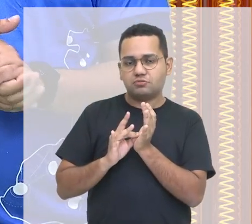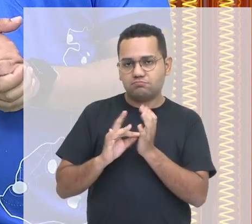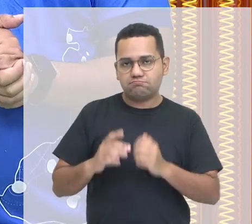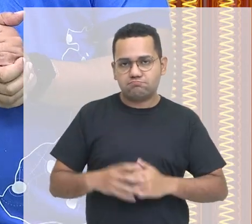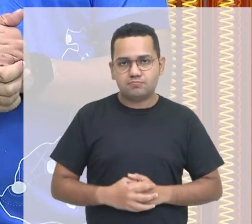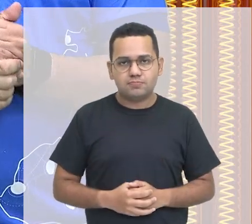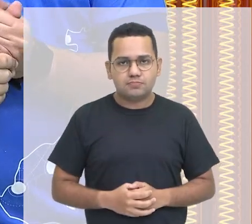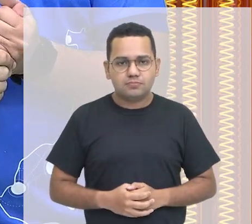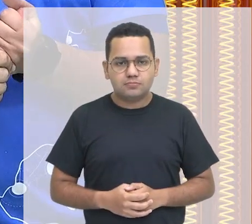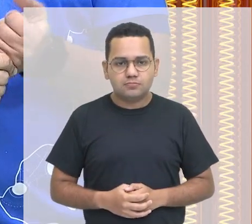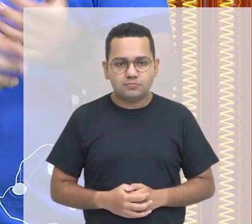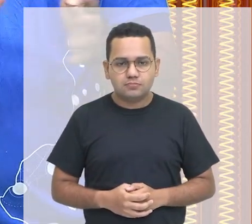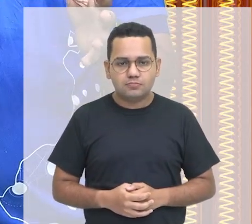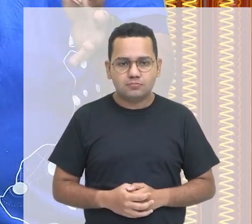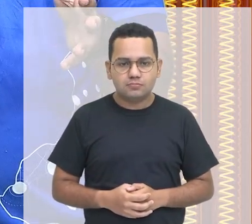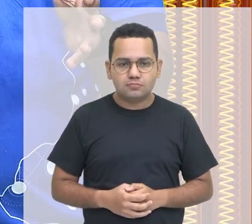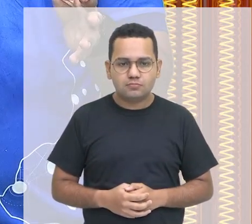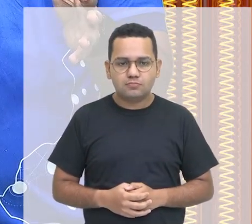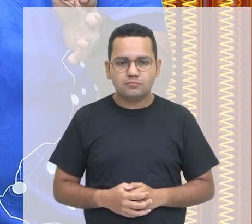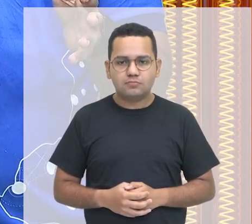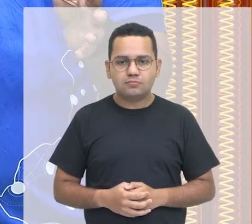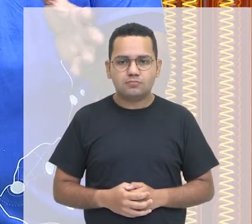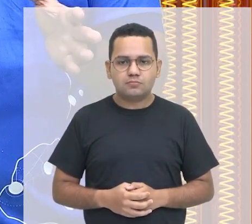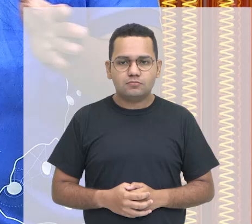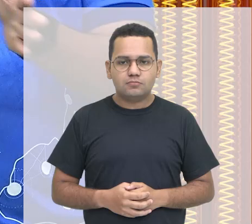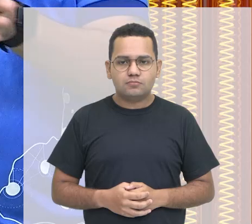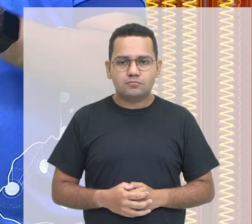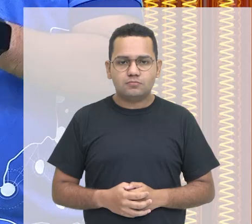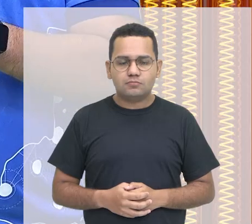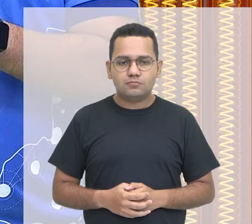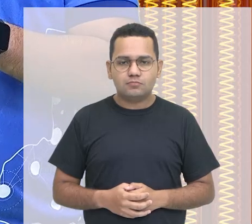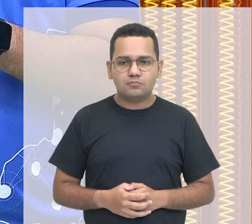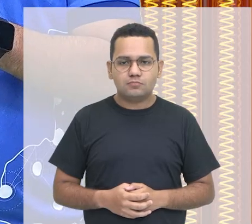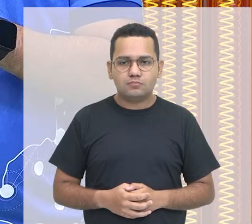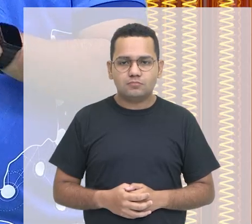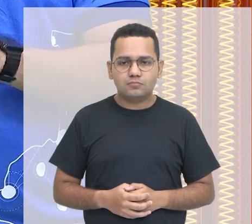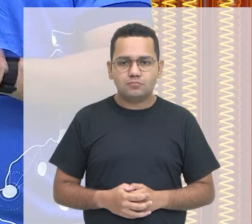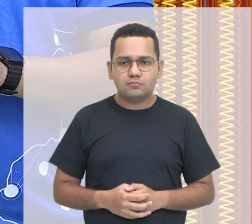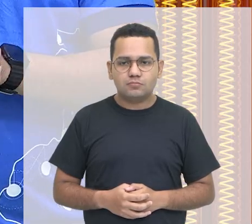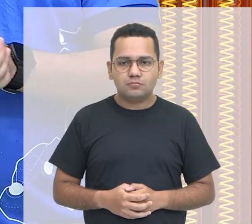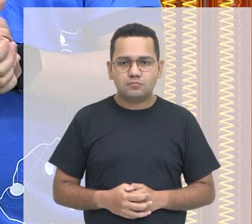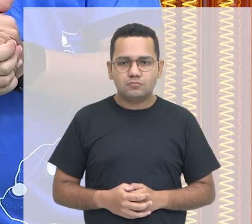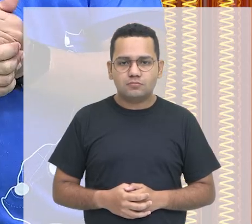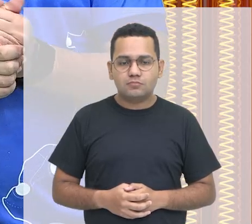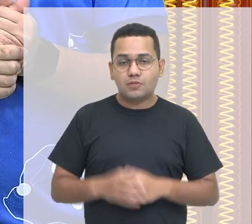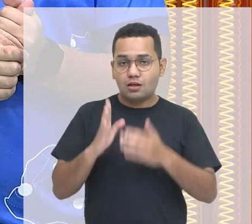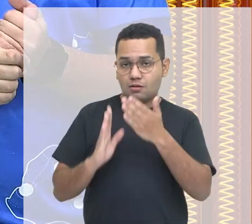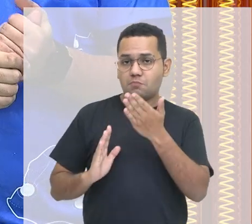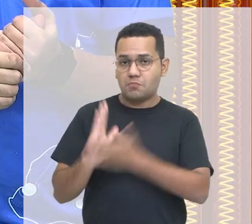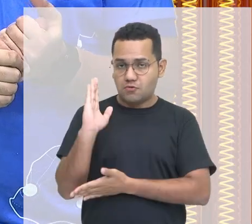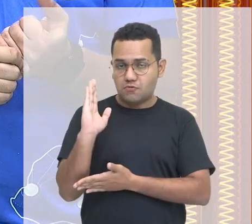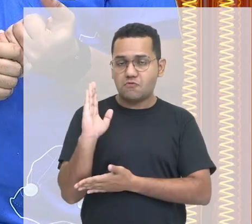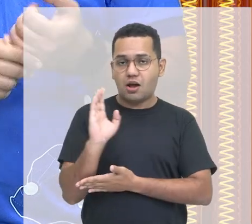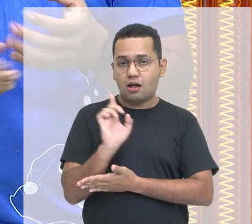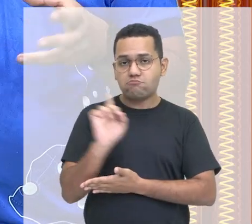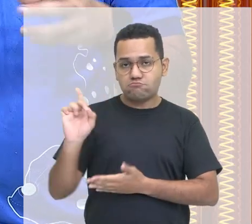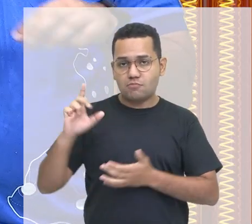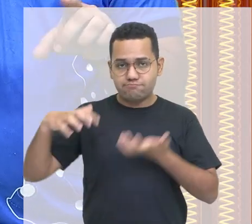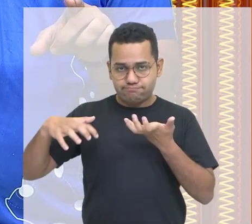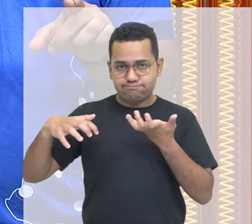concretizado, né, que, na verdade, ele foi aprovado, né, na Câmara dos